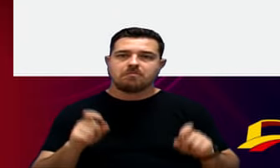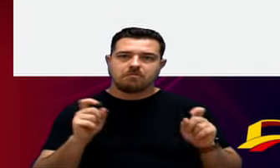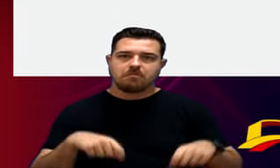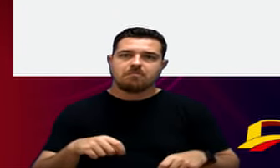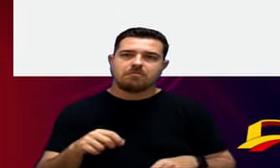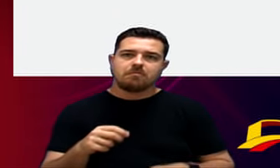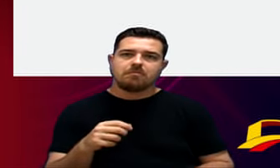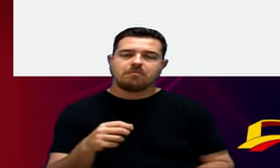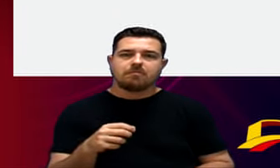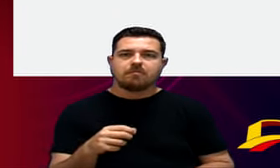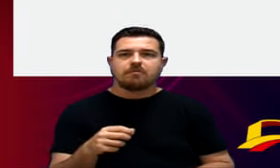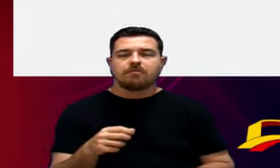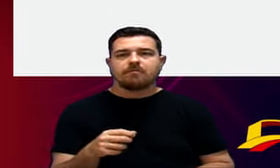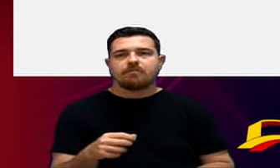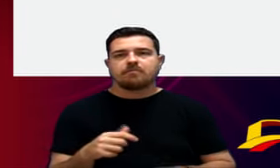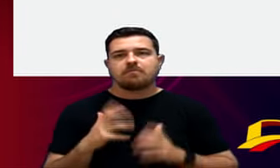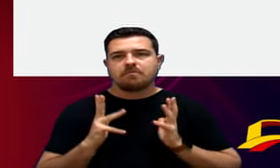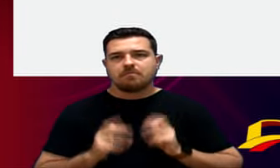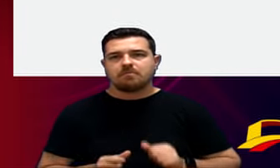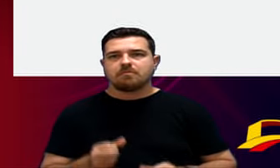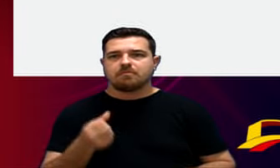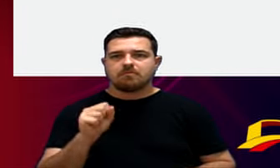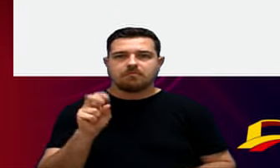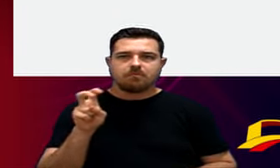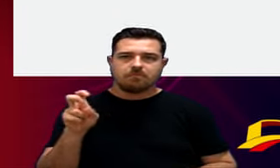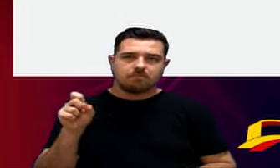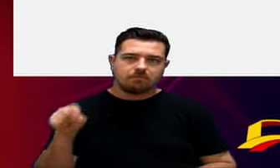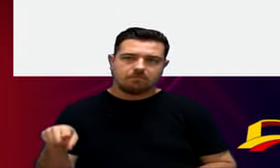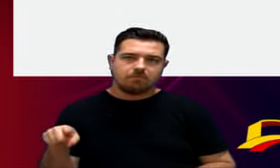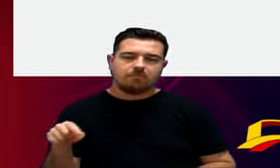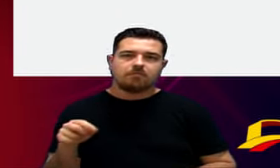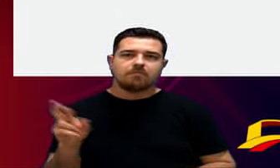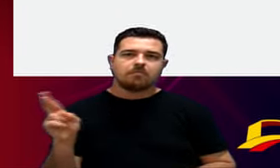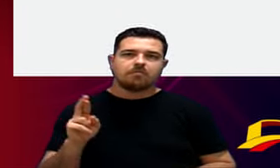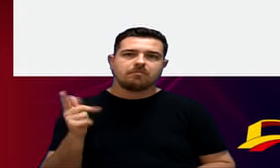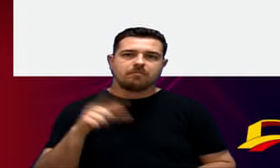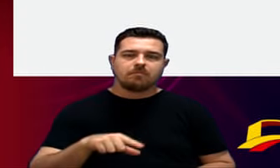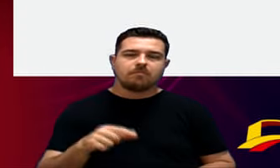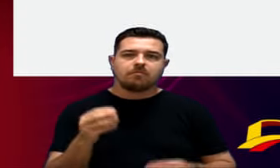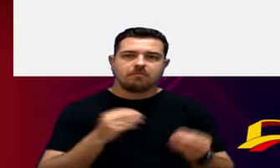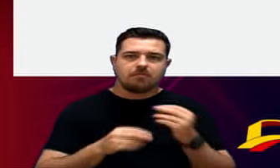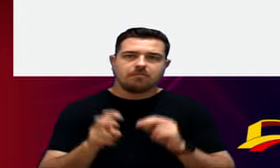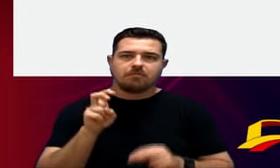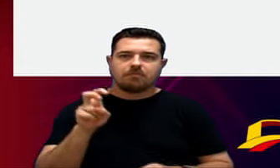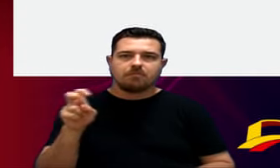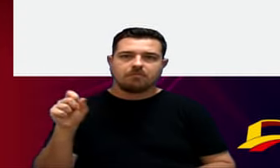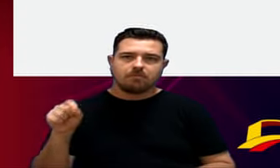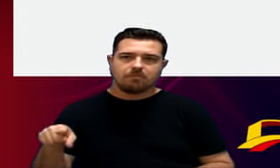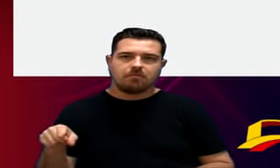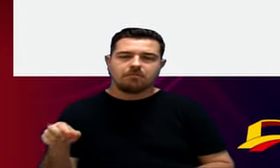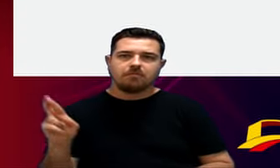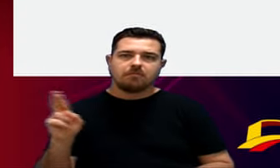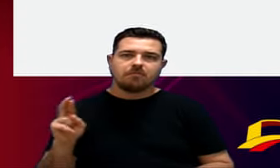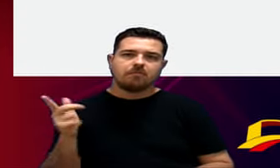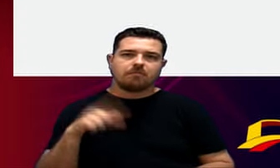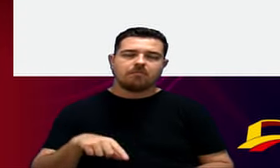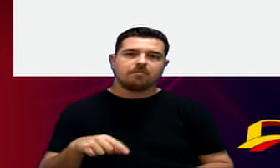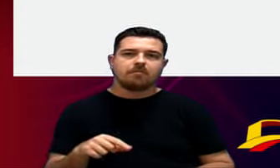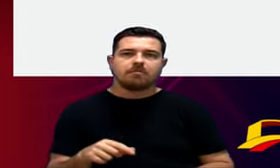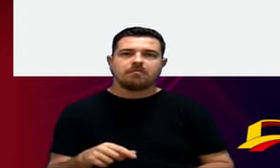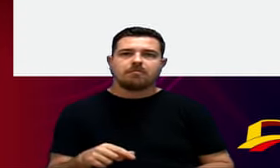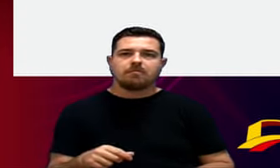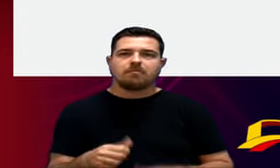r$ 8000 serviço de limpeza R 85.800 alimentação R 5 5.270